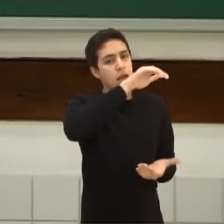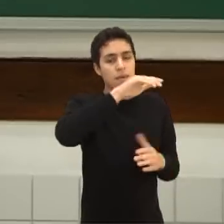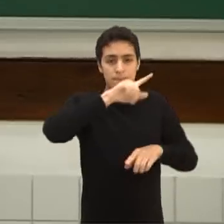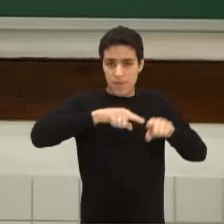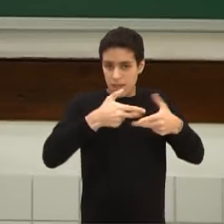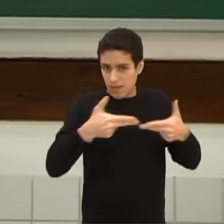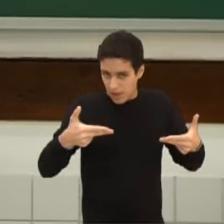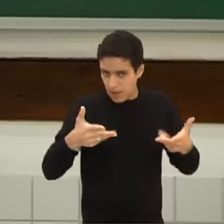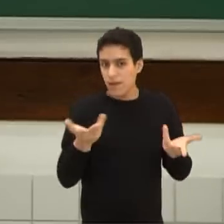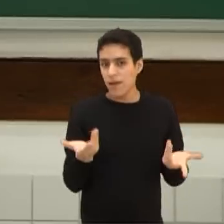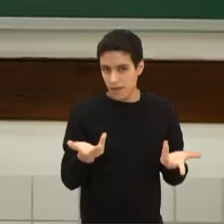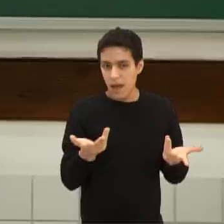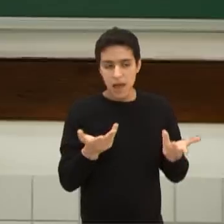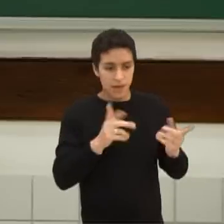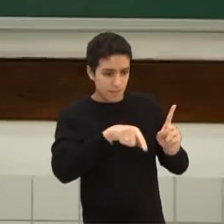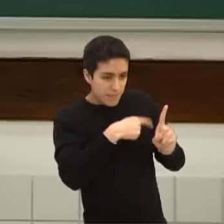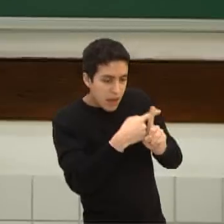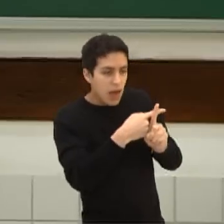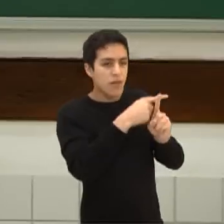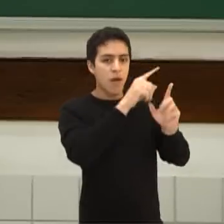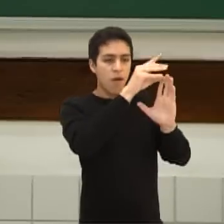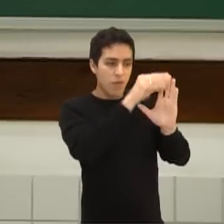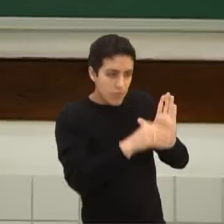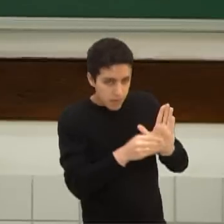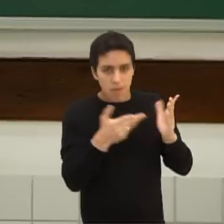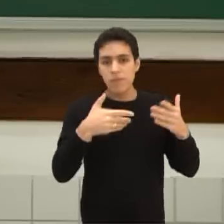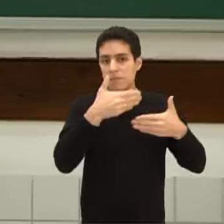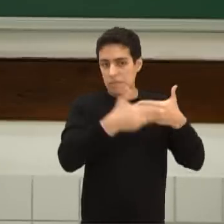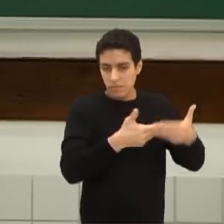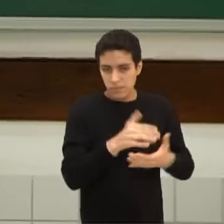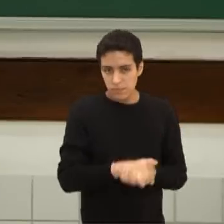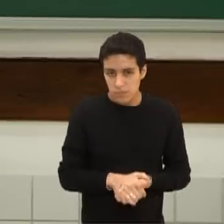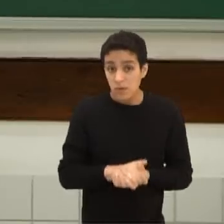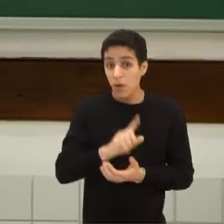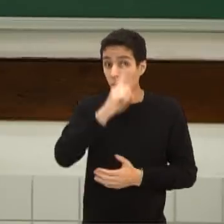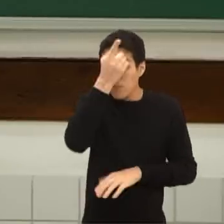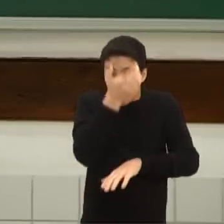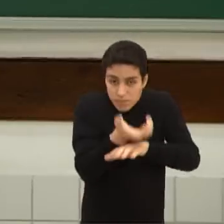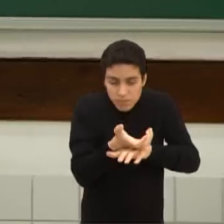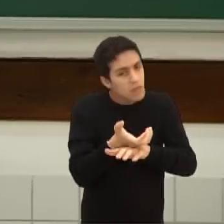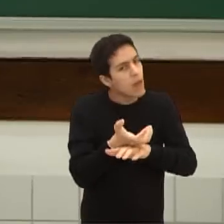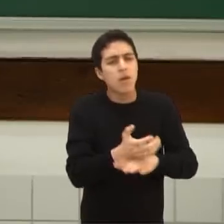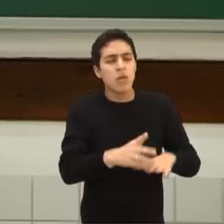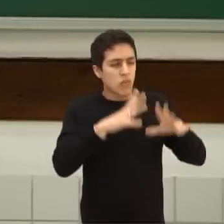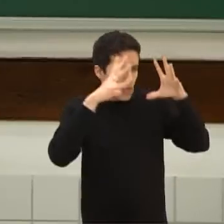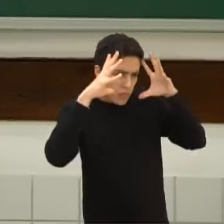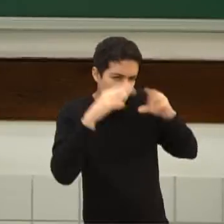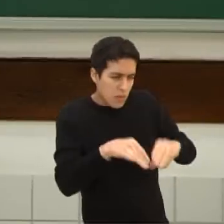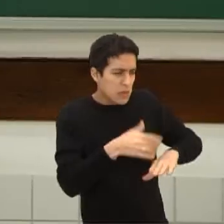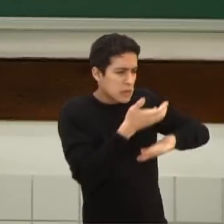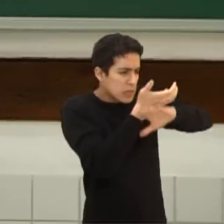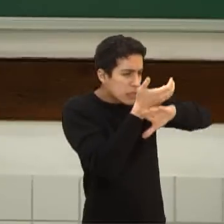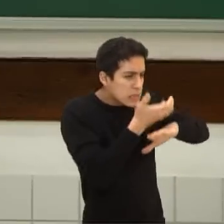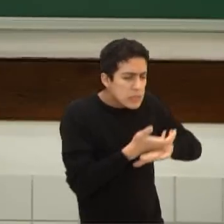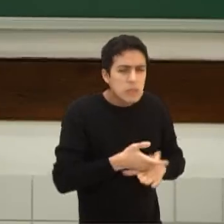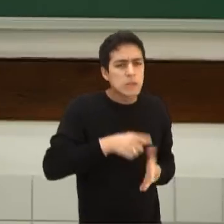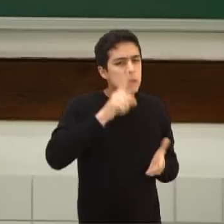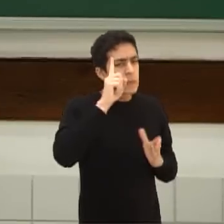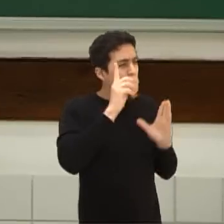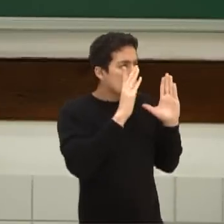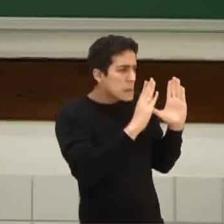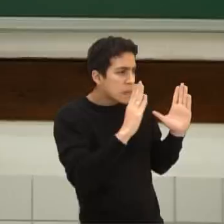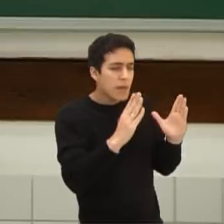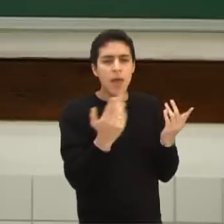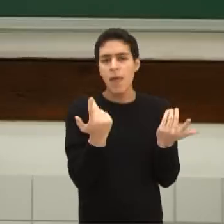têm que resolver. Ah, eu vou pegar só matemática? Não. São todas, é igual se nós estivéssemos na escola estudando com